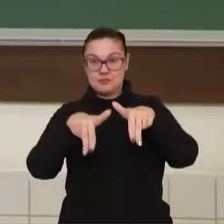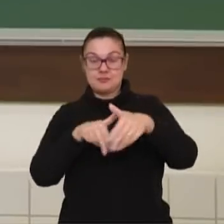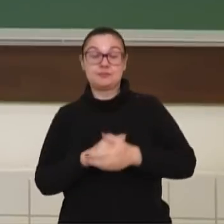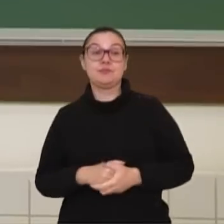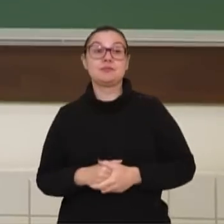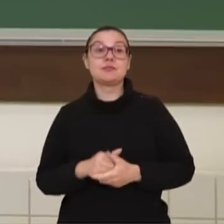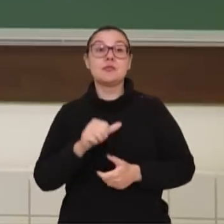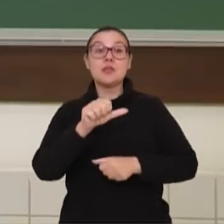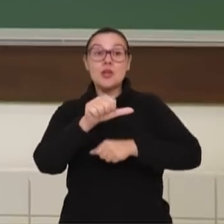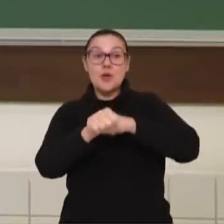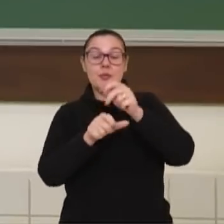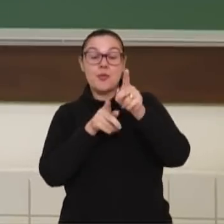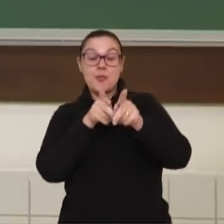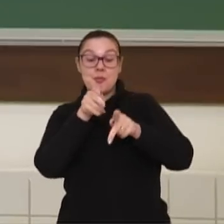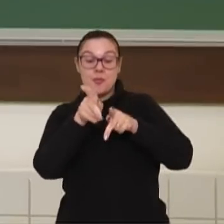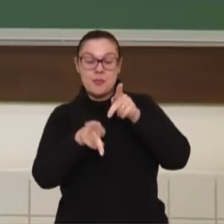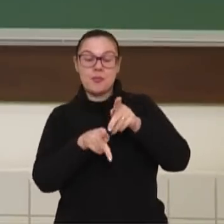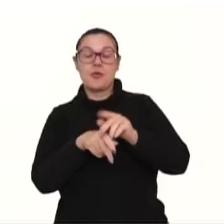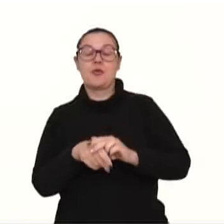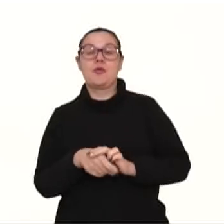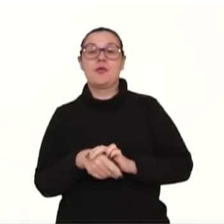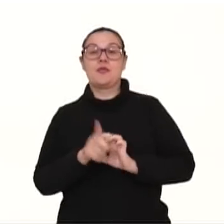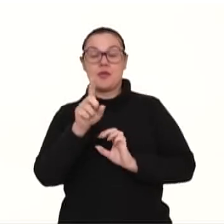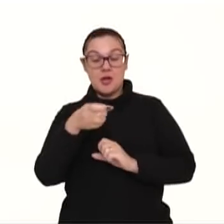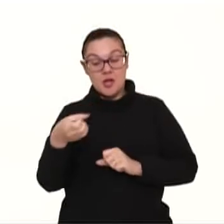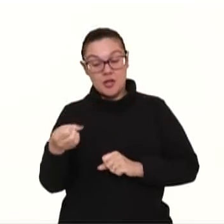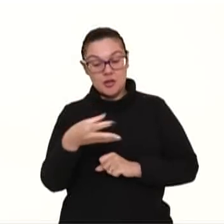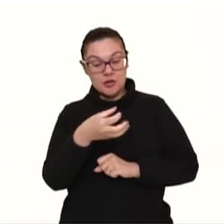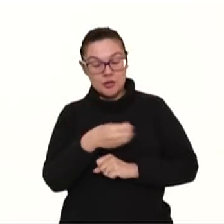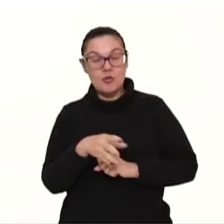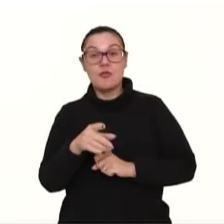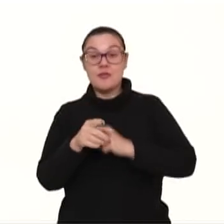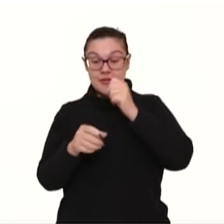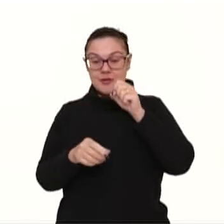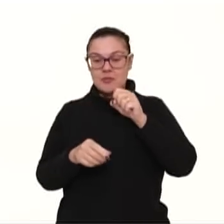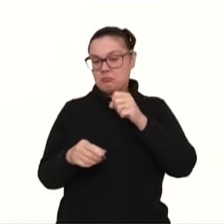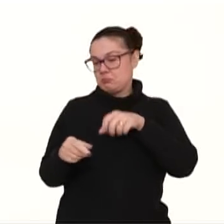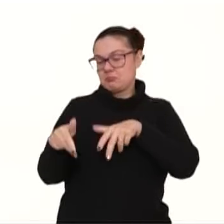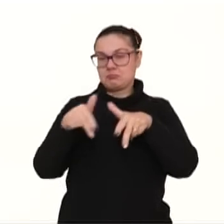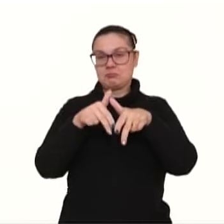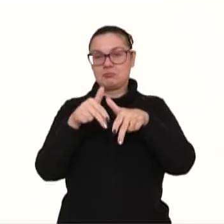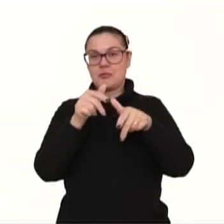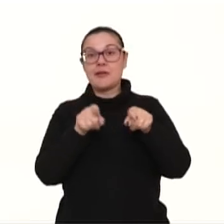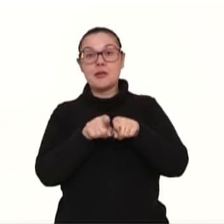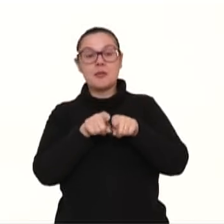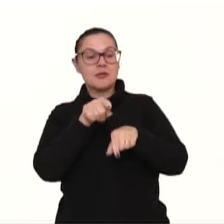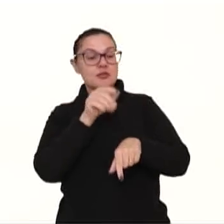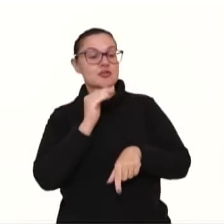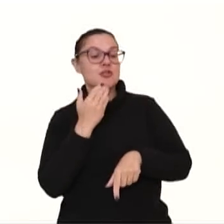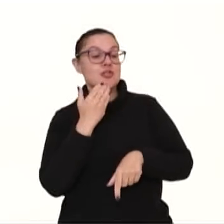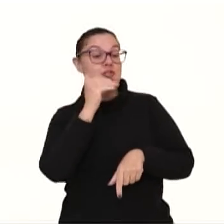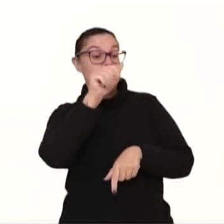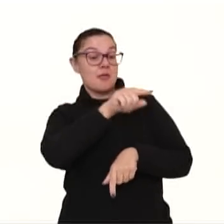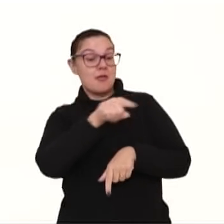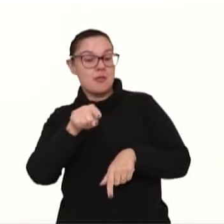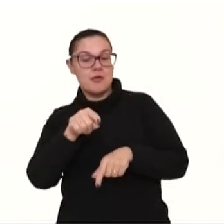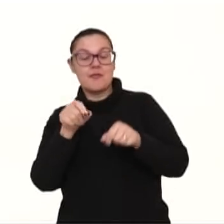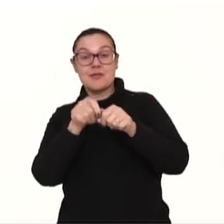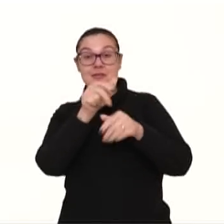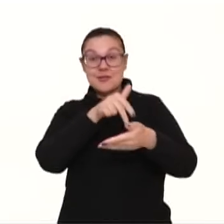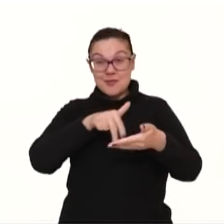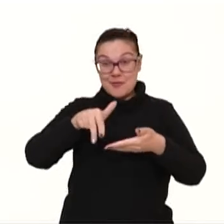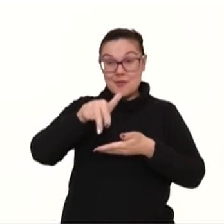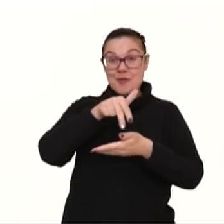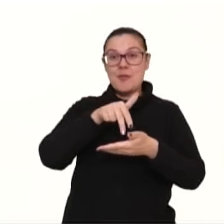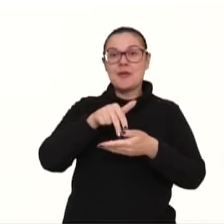Foi transformado pelo povo que lhe deu novas figuras e comandos inesperados, constituindo um baile